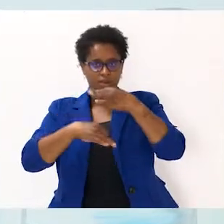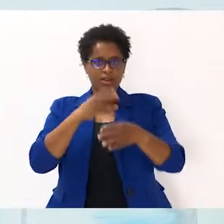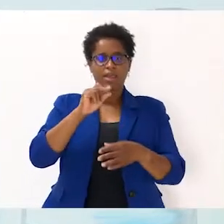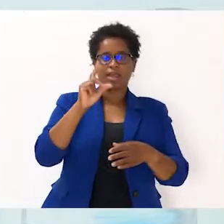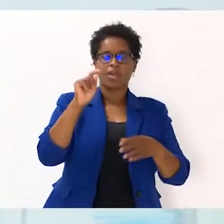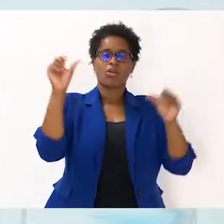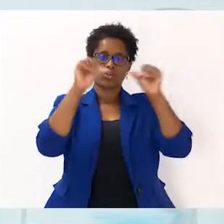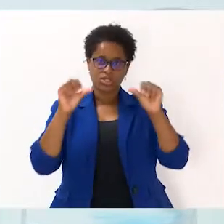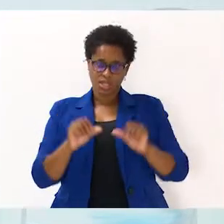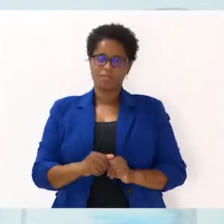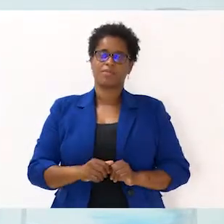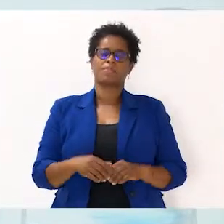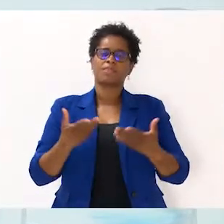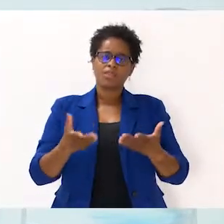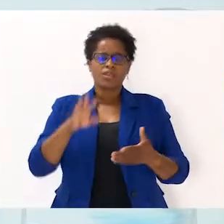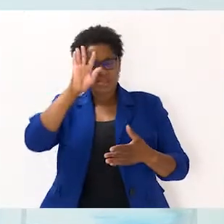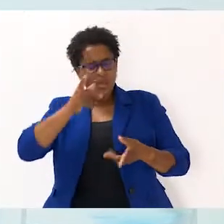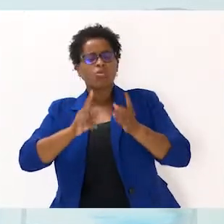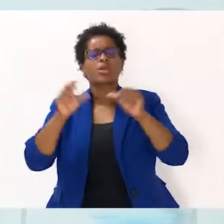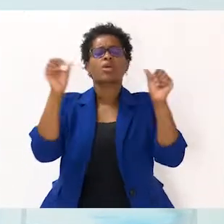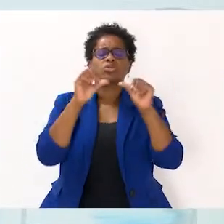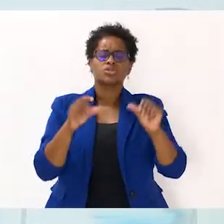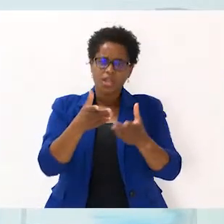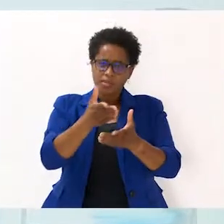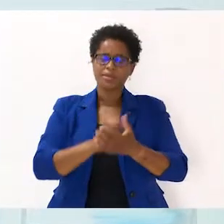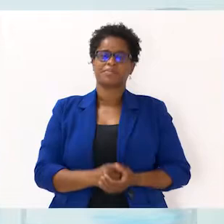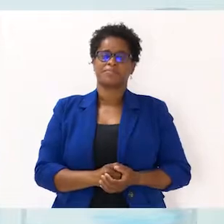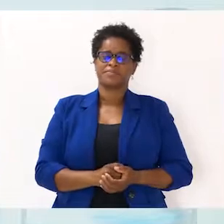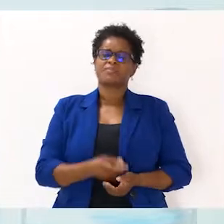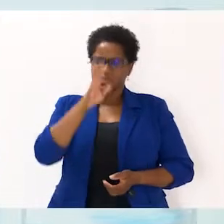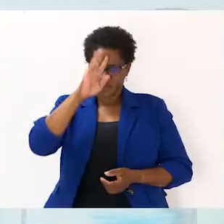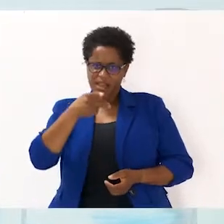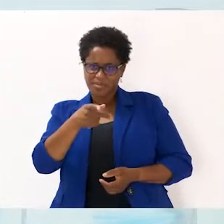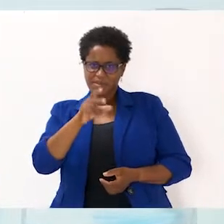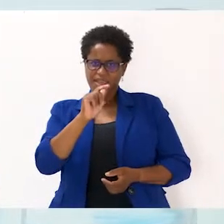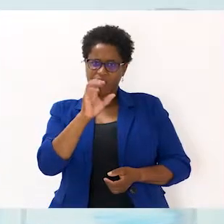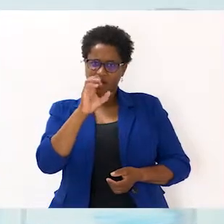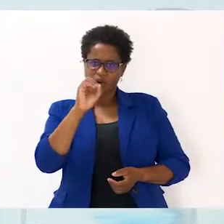dos ecossistemas. Sabe o que significa ecossistema?